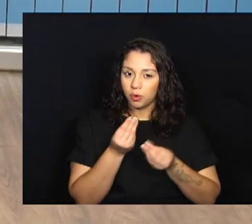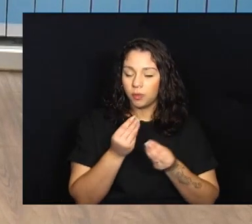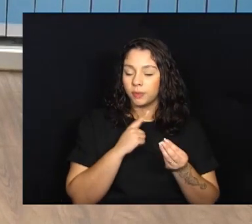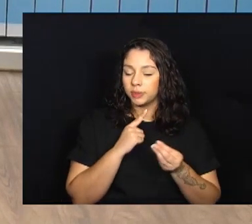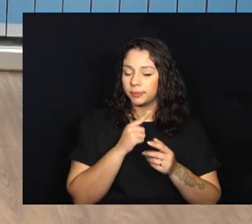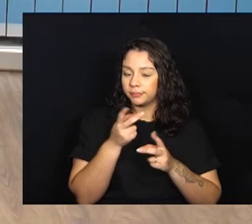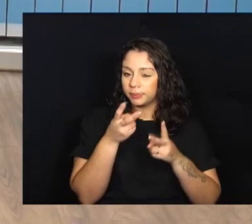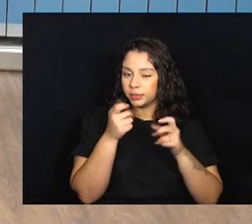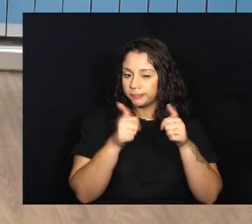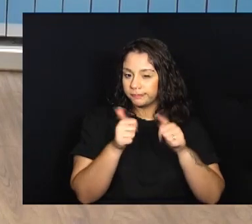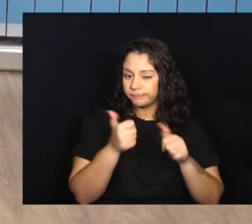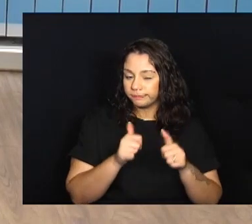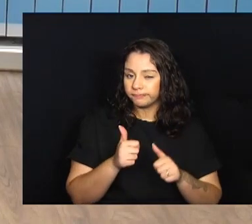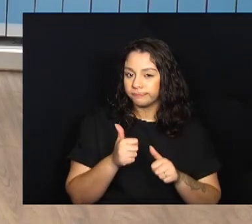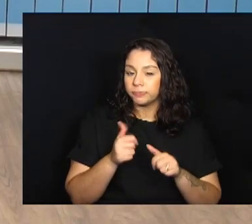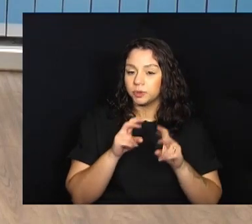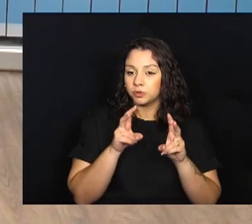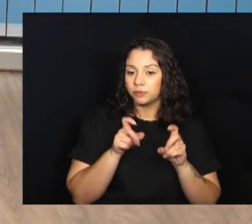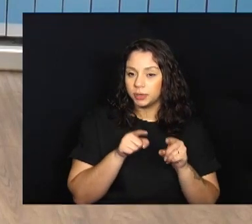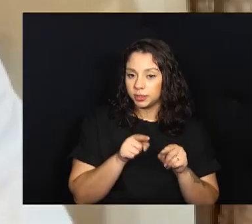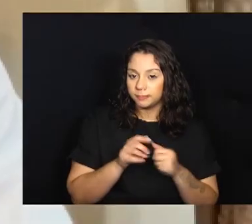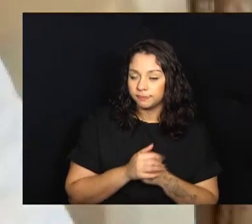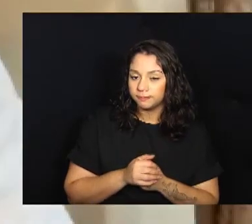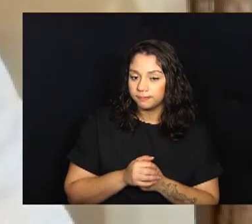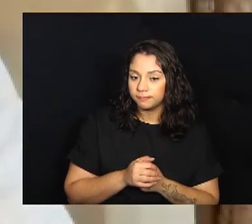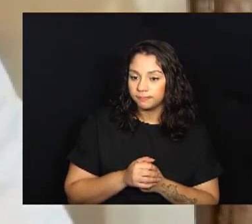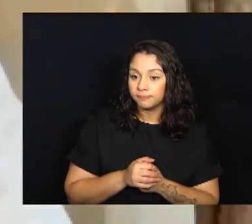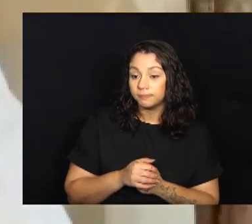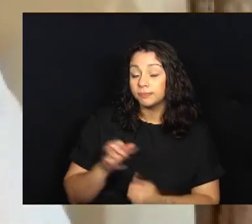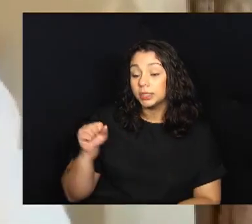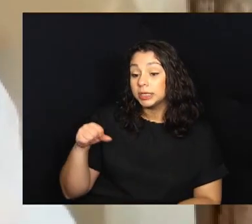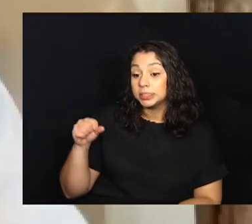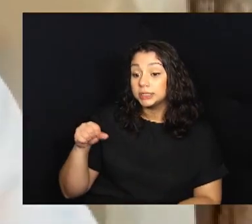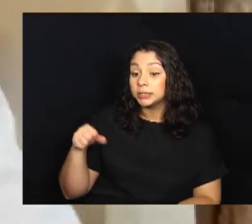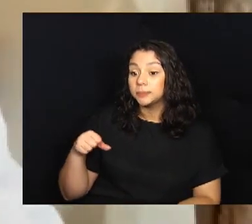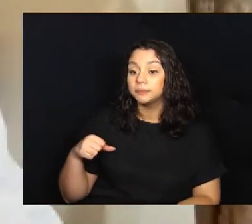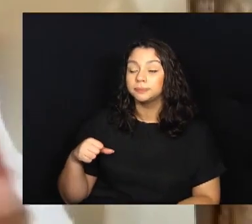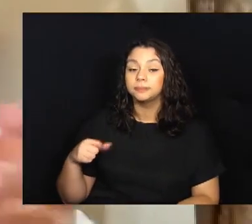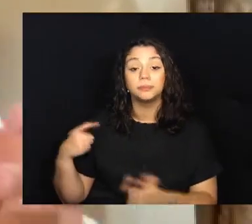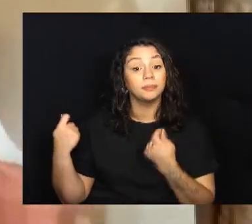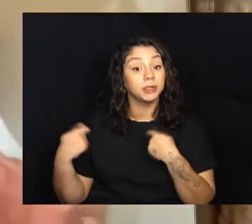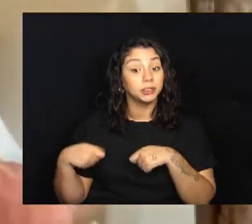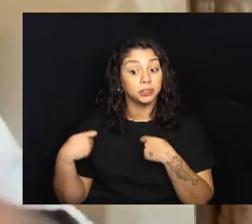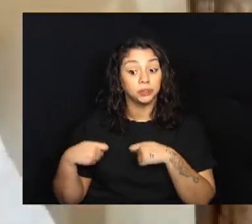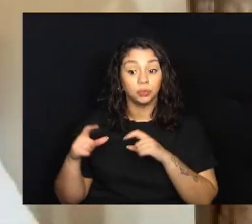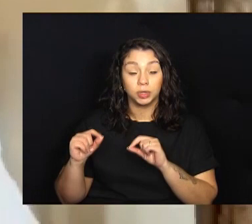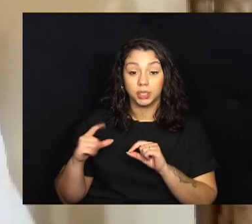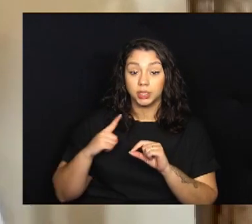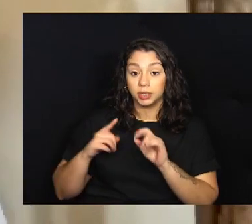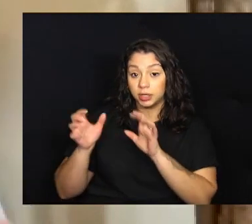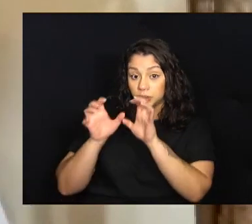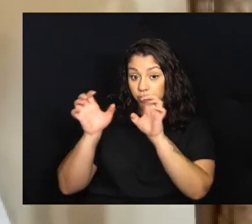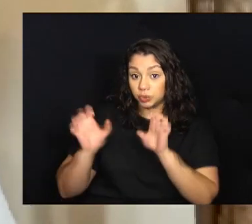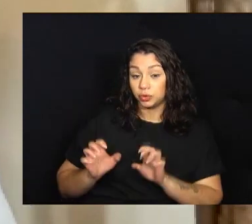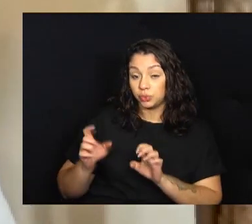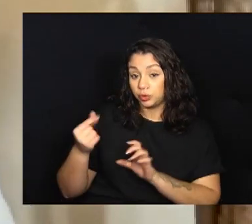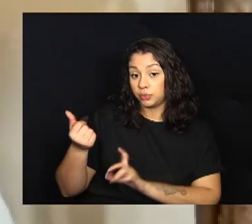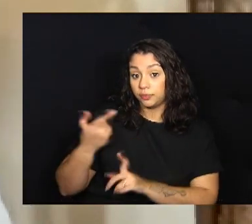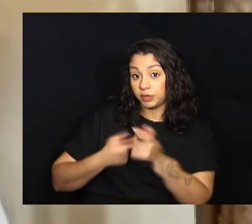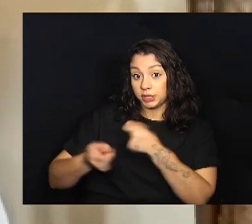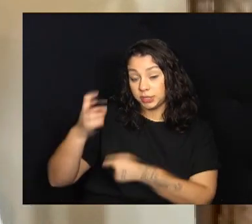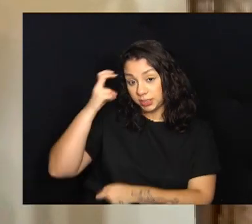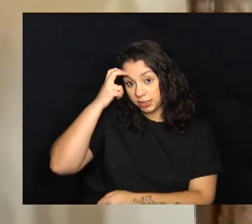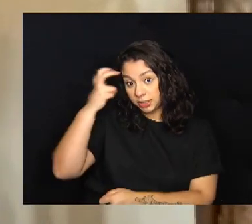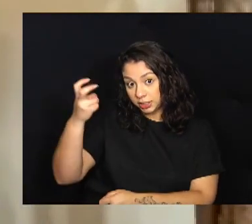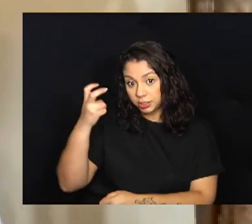avaliação que você faça sobre isso? Sim. Precisamos criar uma estrutura financeira com inteligência.